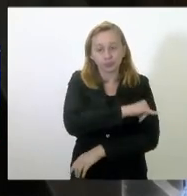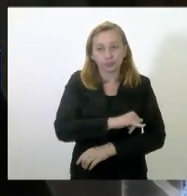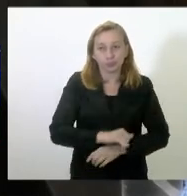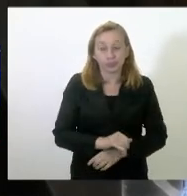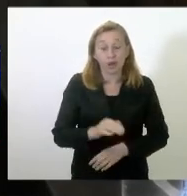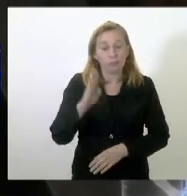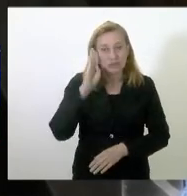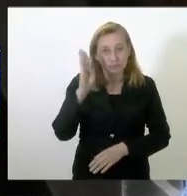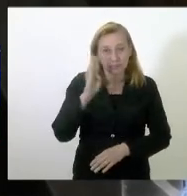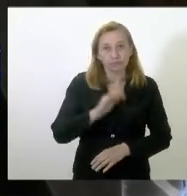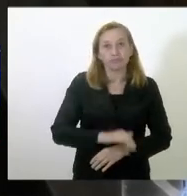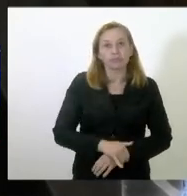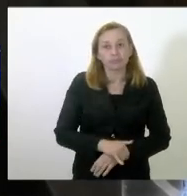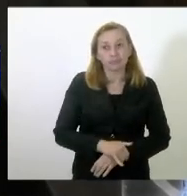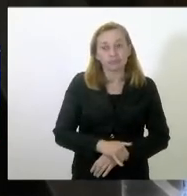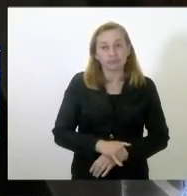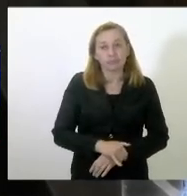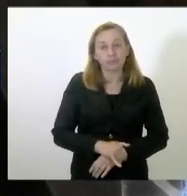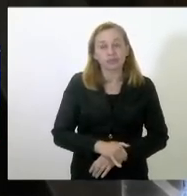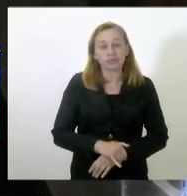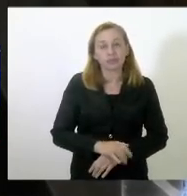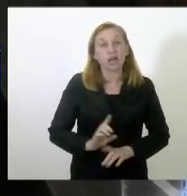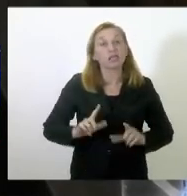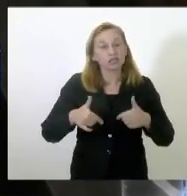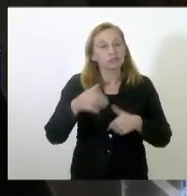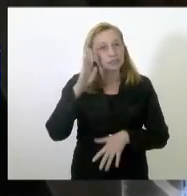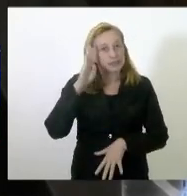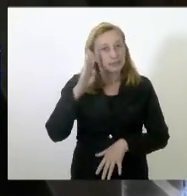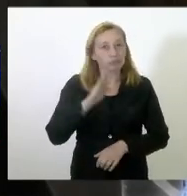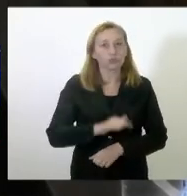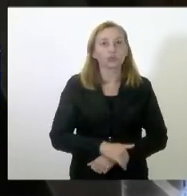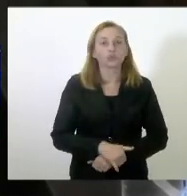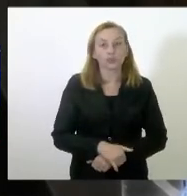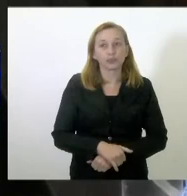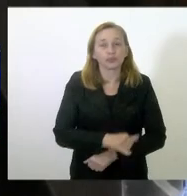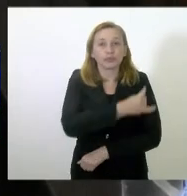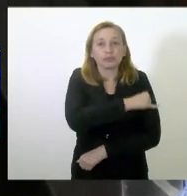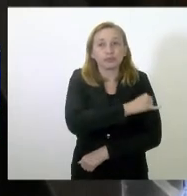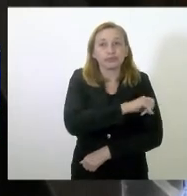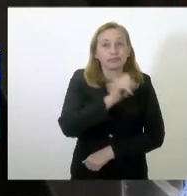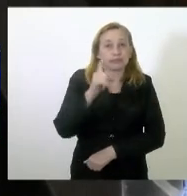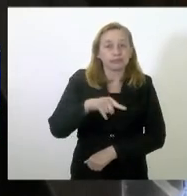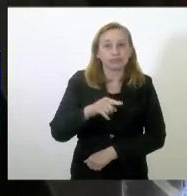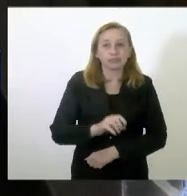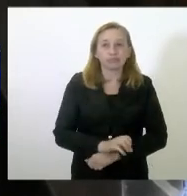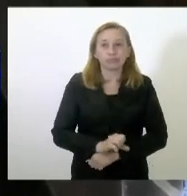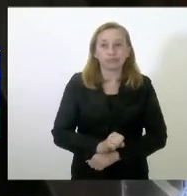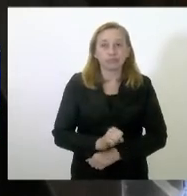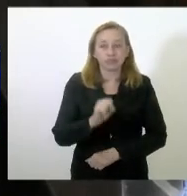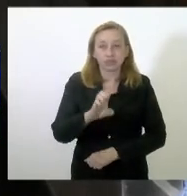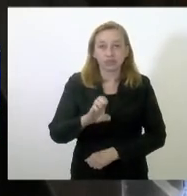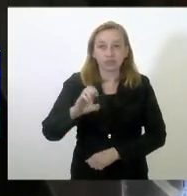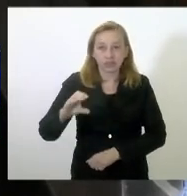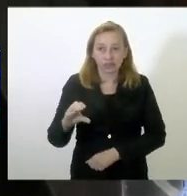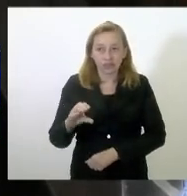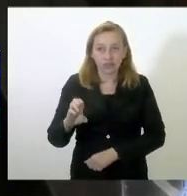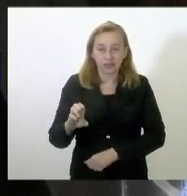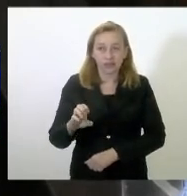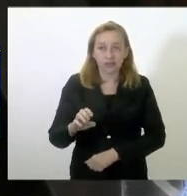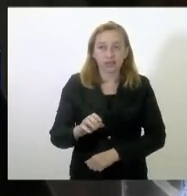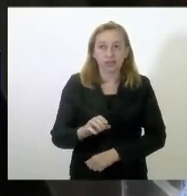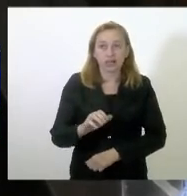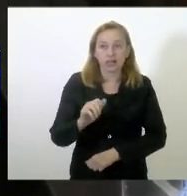não uma das principais, um dos nossos principais ativos. O Rio de Janeiro é sede do maior acervo